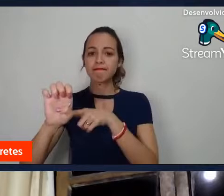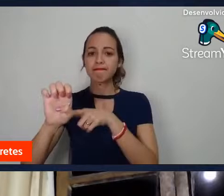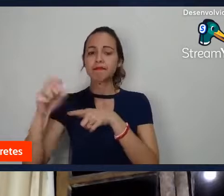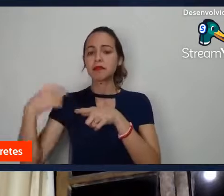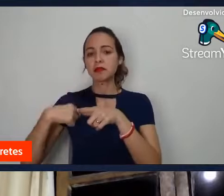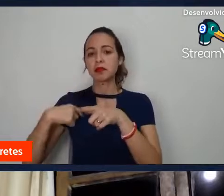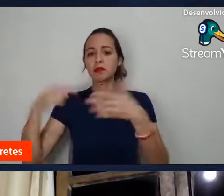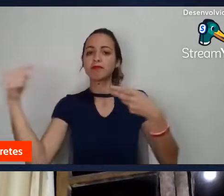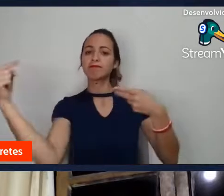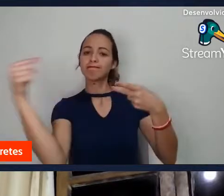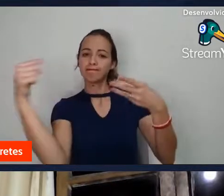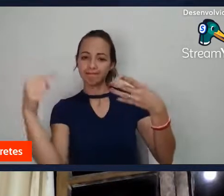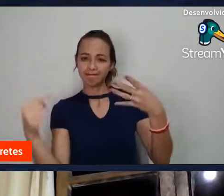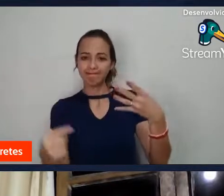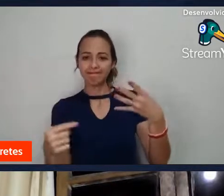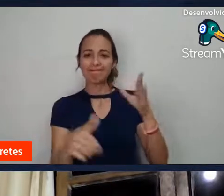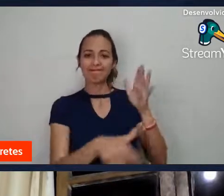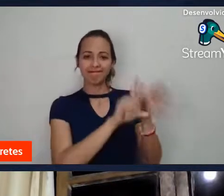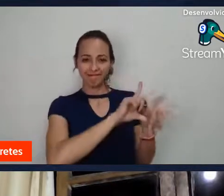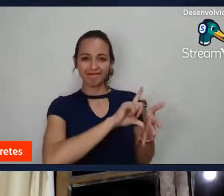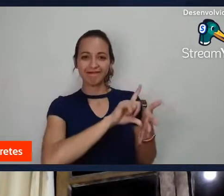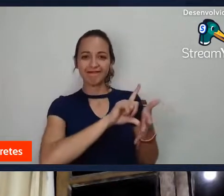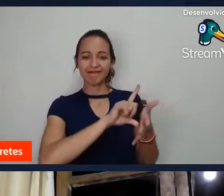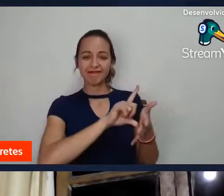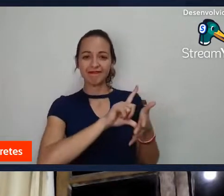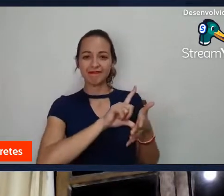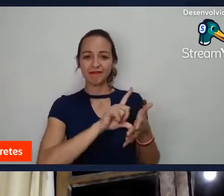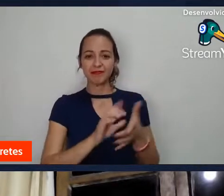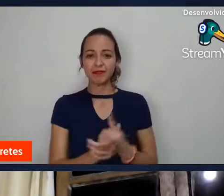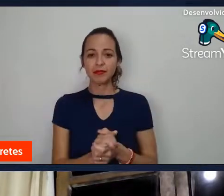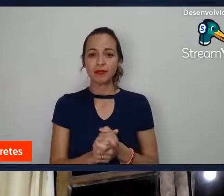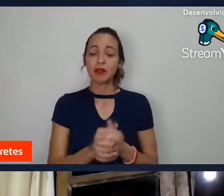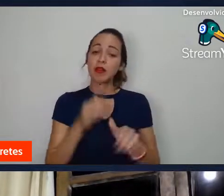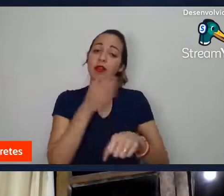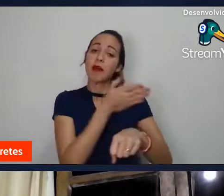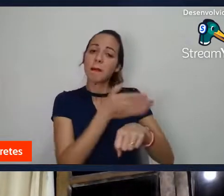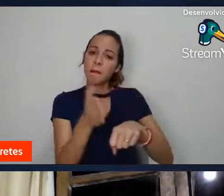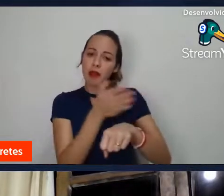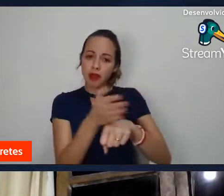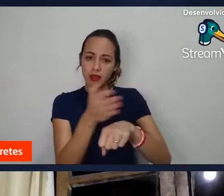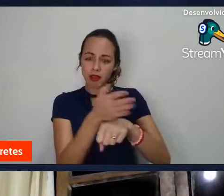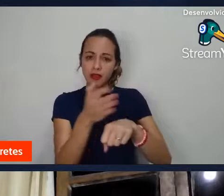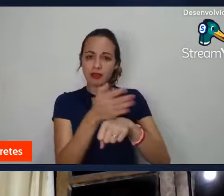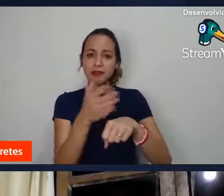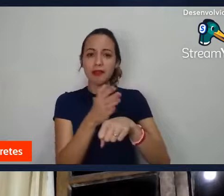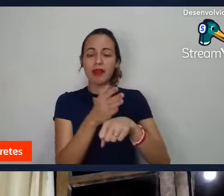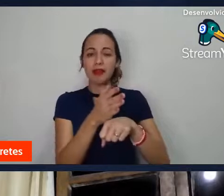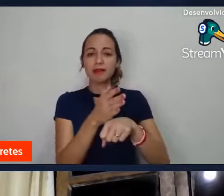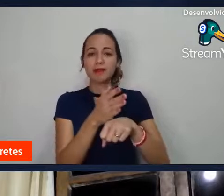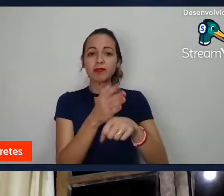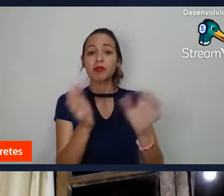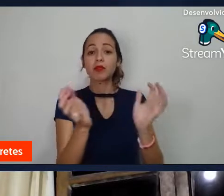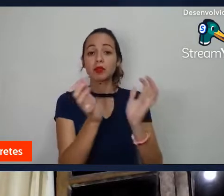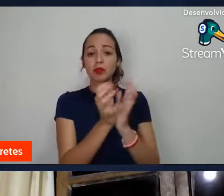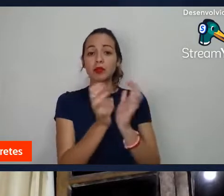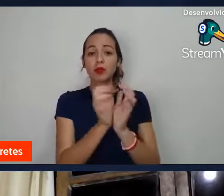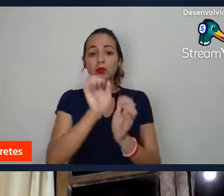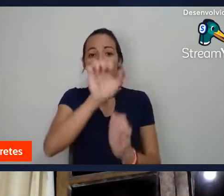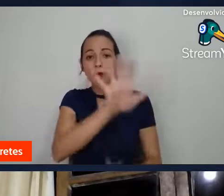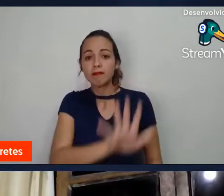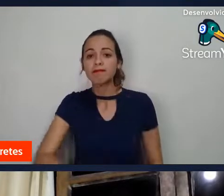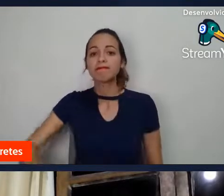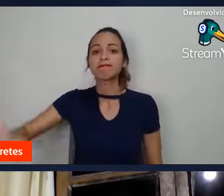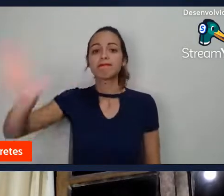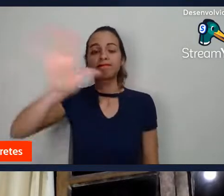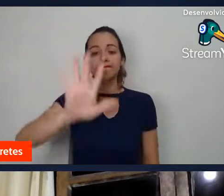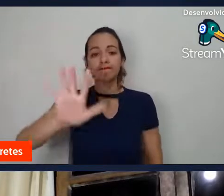enumerei anteriormente, e estamos para participar da etapa nacional, que será na capital do Rio